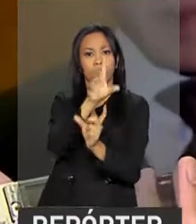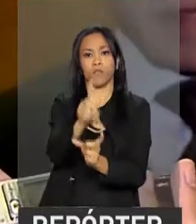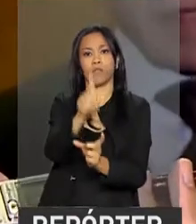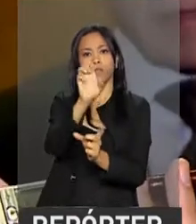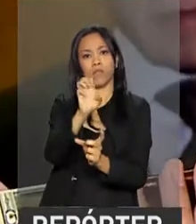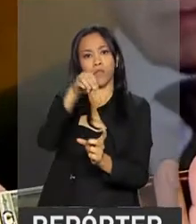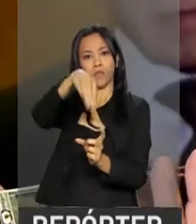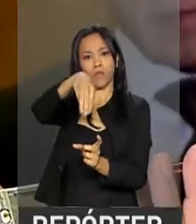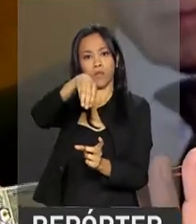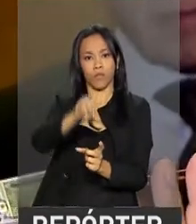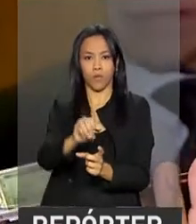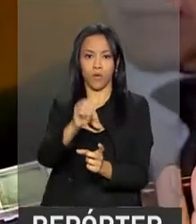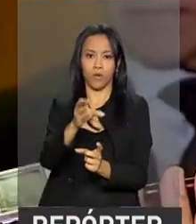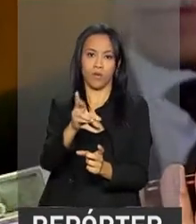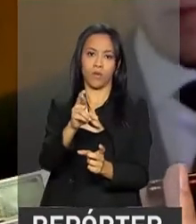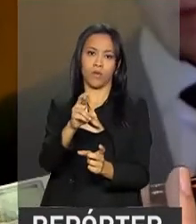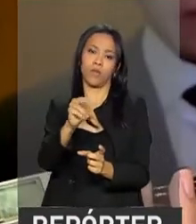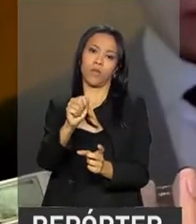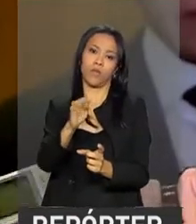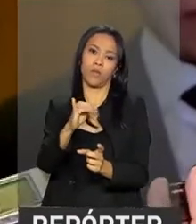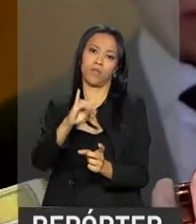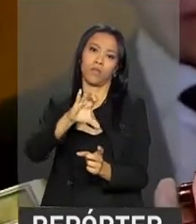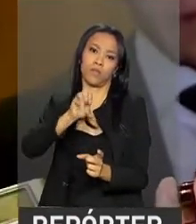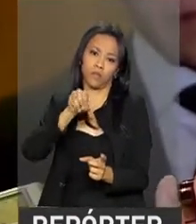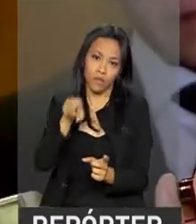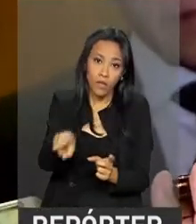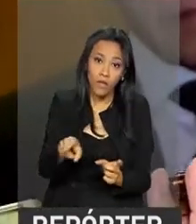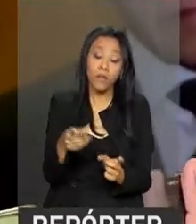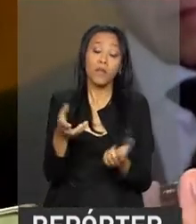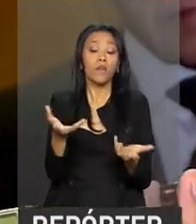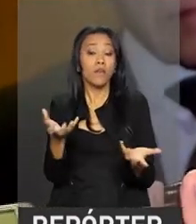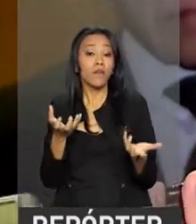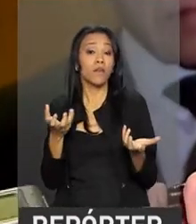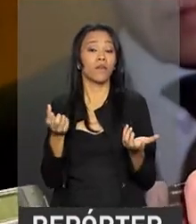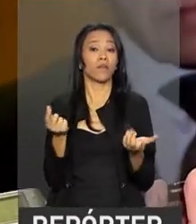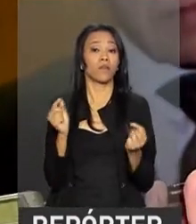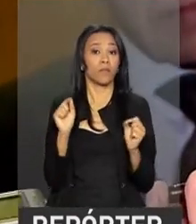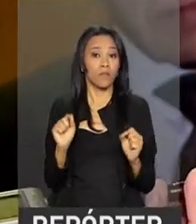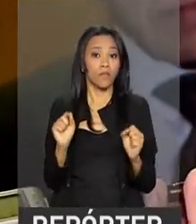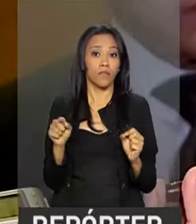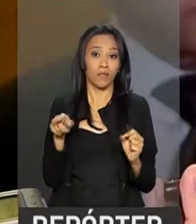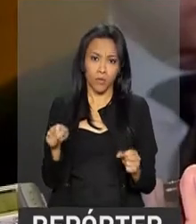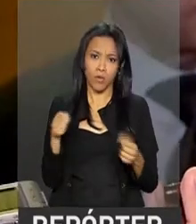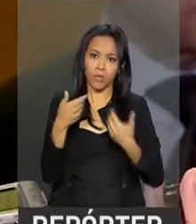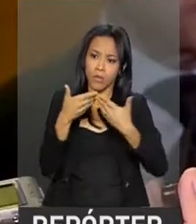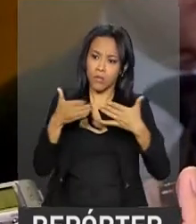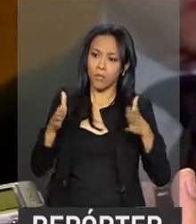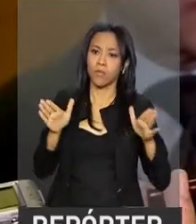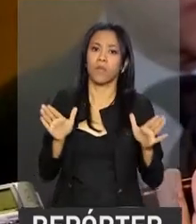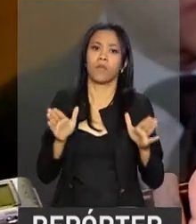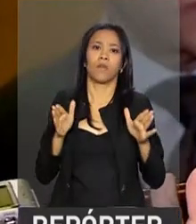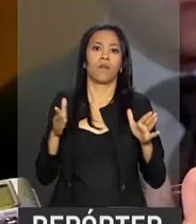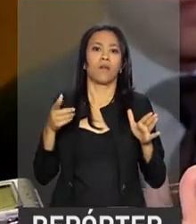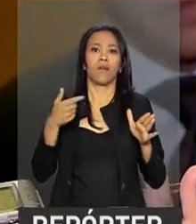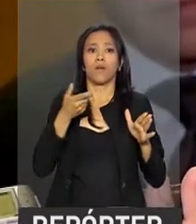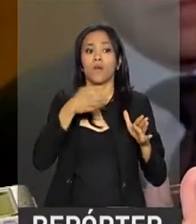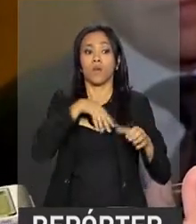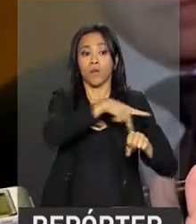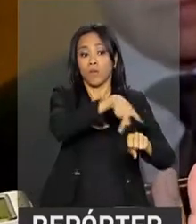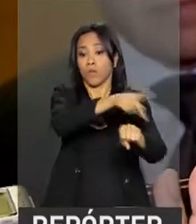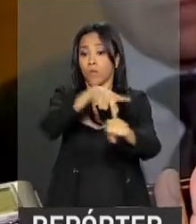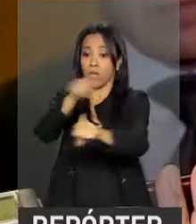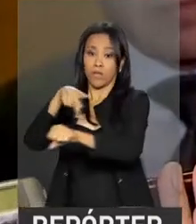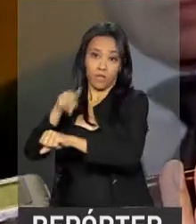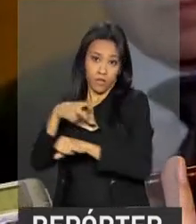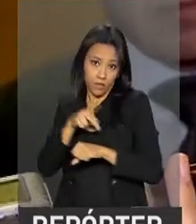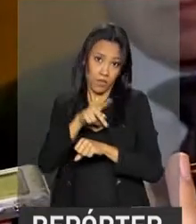externa naturalmente mas querem manifestações que se amplie dos países que a questão para os